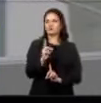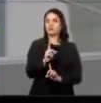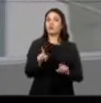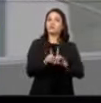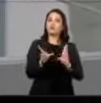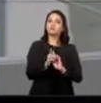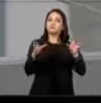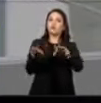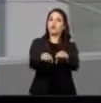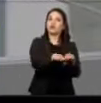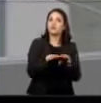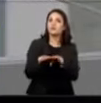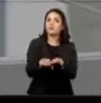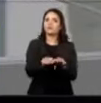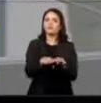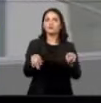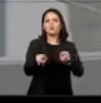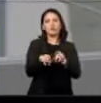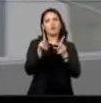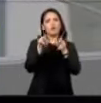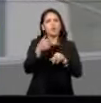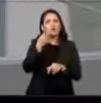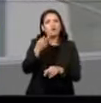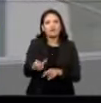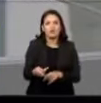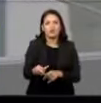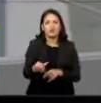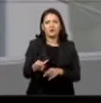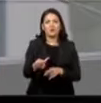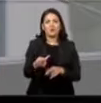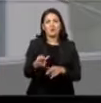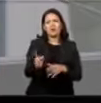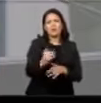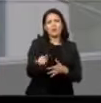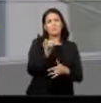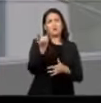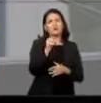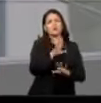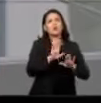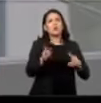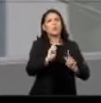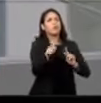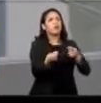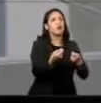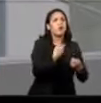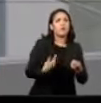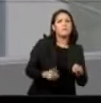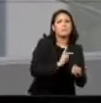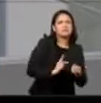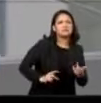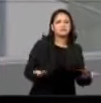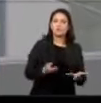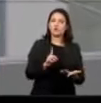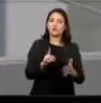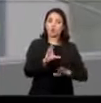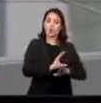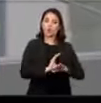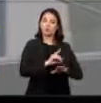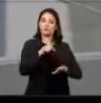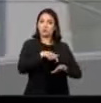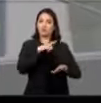E Vossa Excelência bem colocou, pouco importa qual governo do momento, a nossa Constituição estabelece valores,